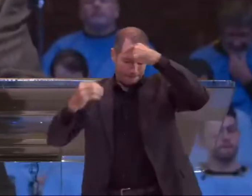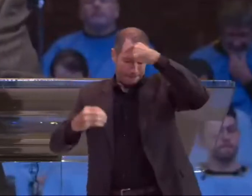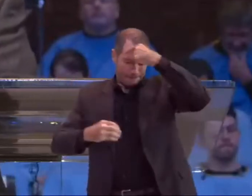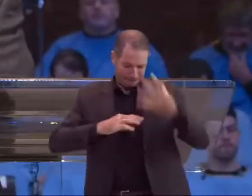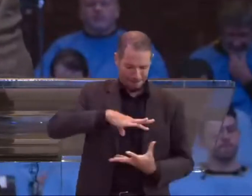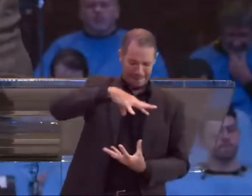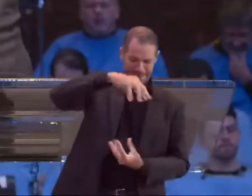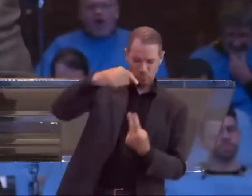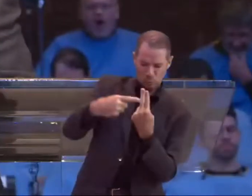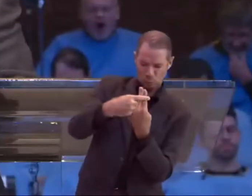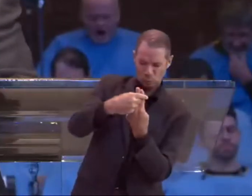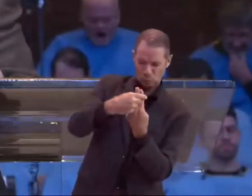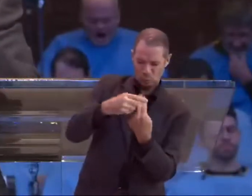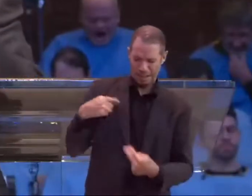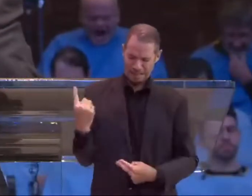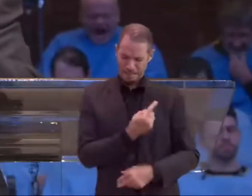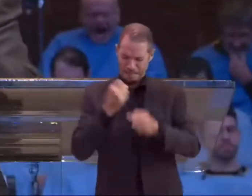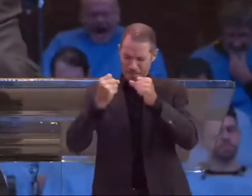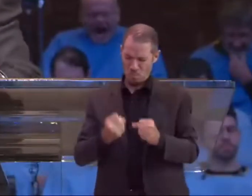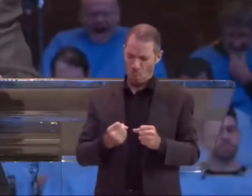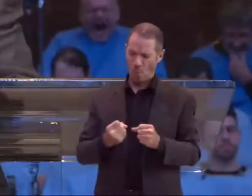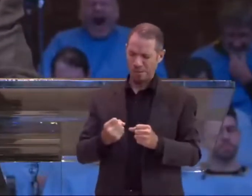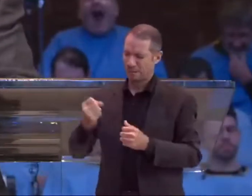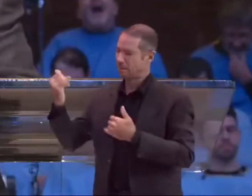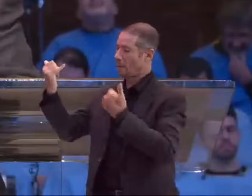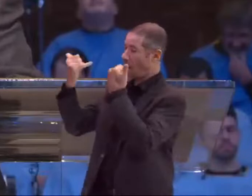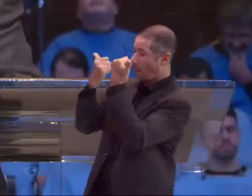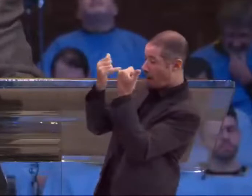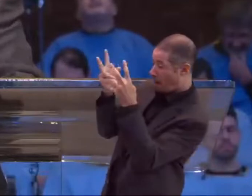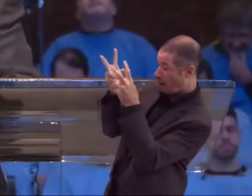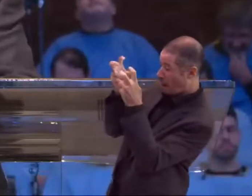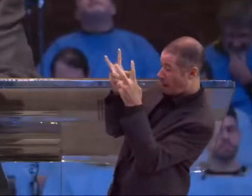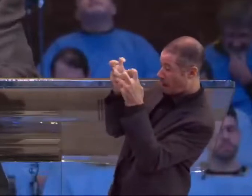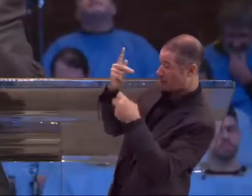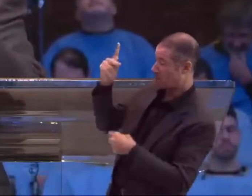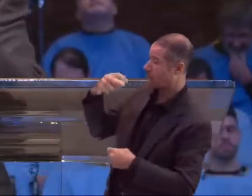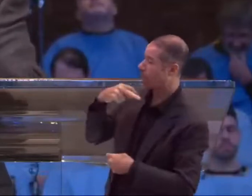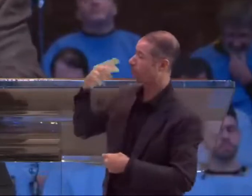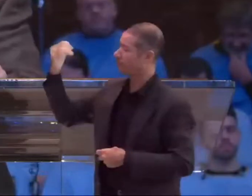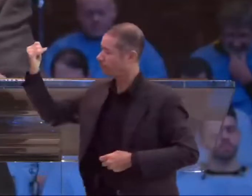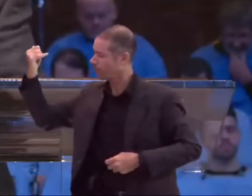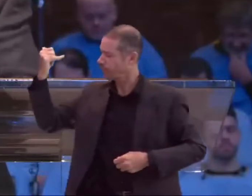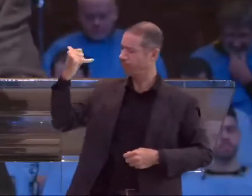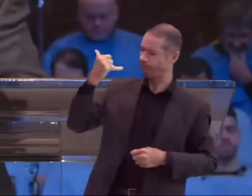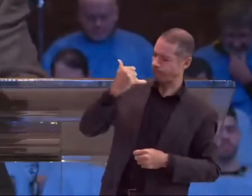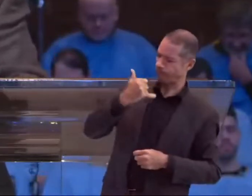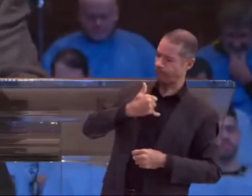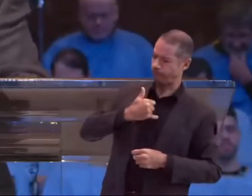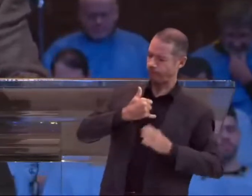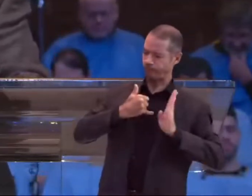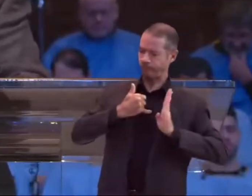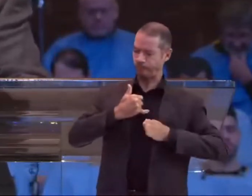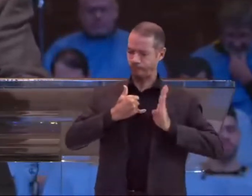tal maneira que a gente possa ouvir a Tua voz, e que o Senhor possa aplicar ao nosso